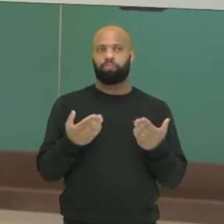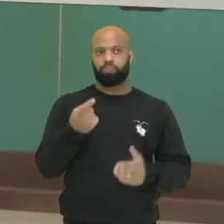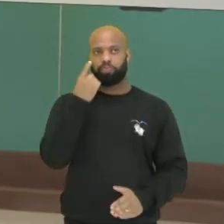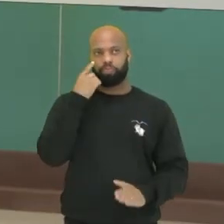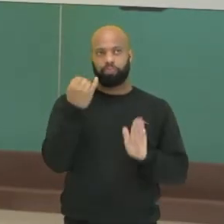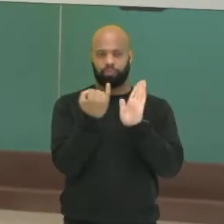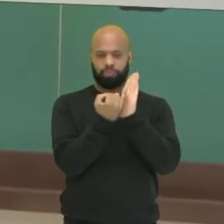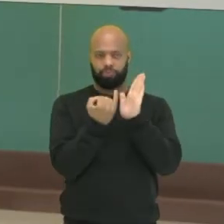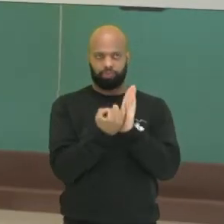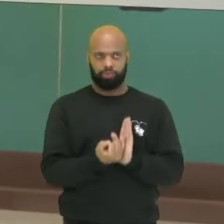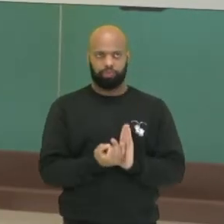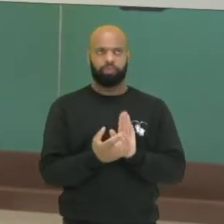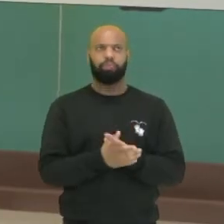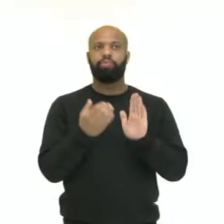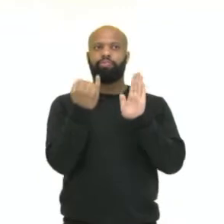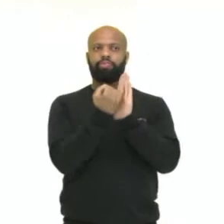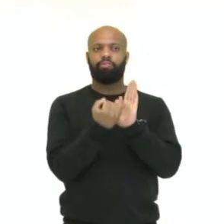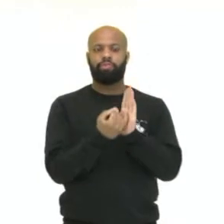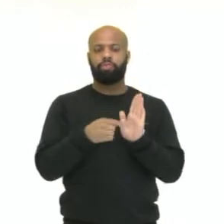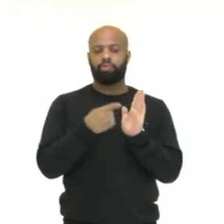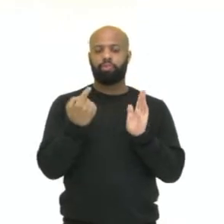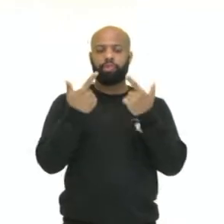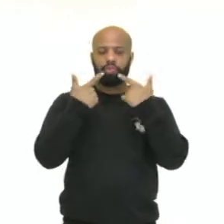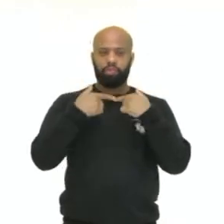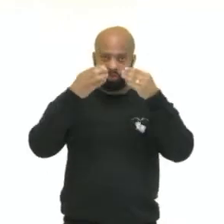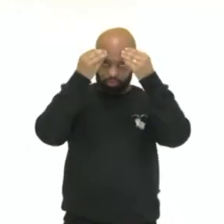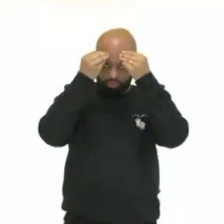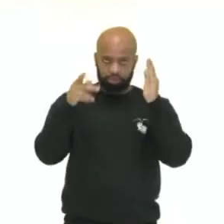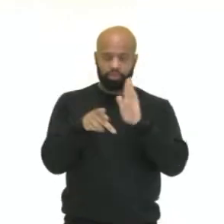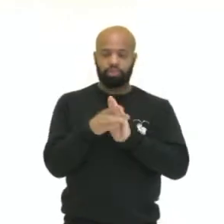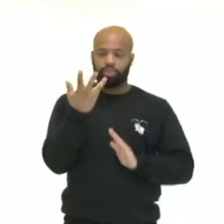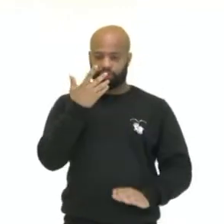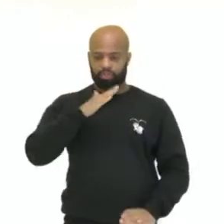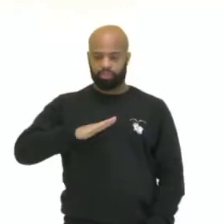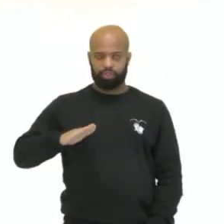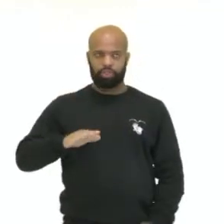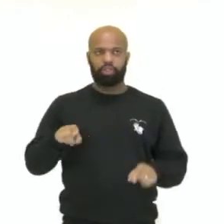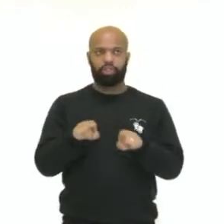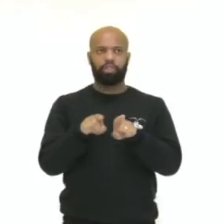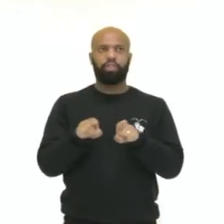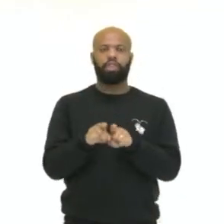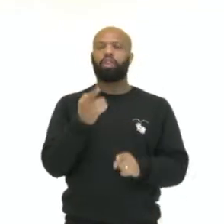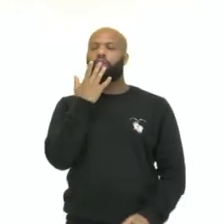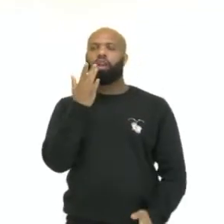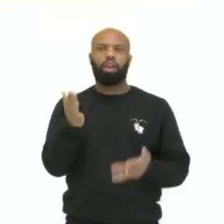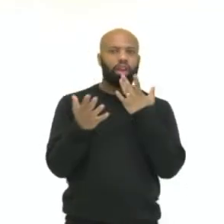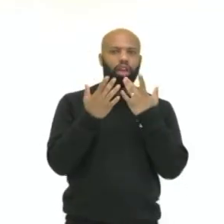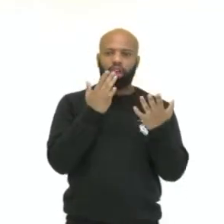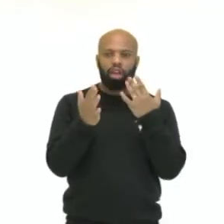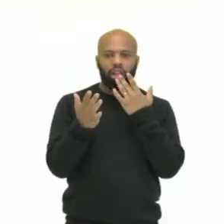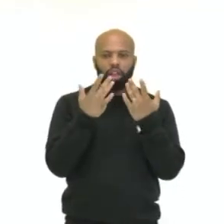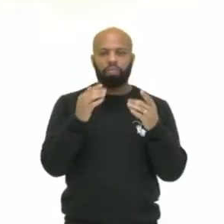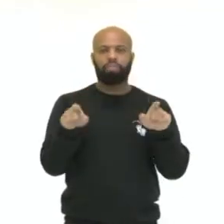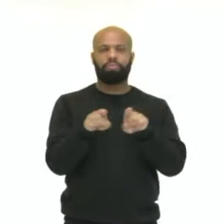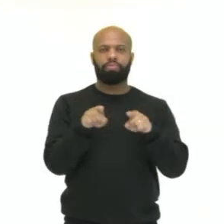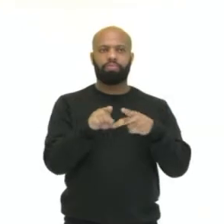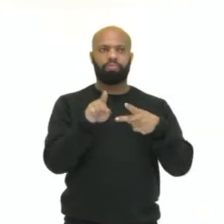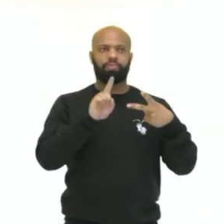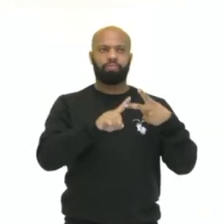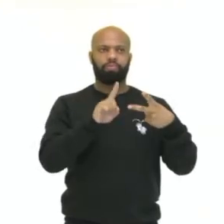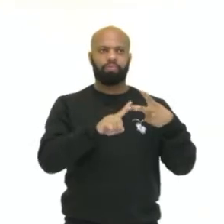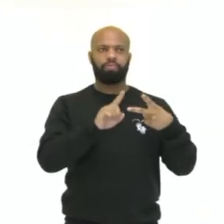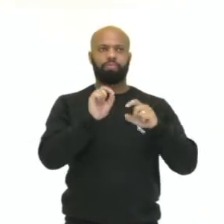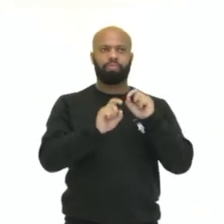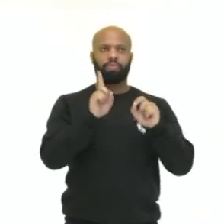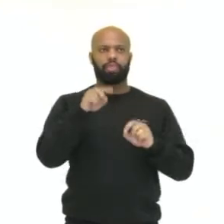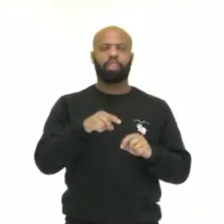incisos. Inciso 1º, linguagem infantil, efeitos especiais, excessos de cores. 2. Segundo,